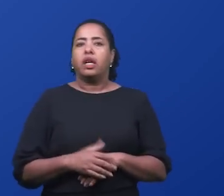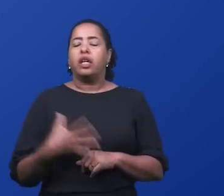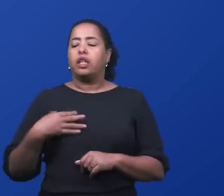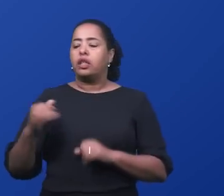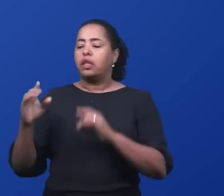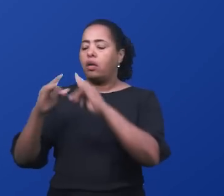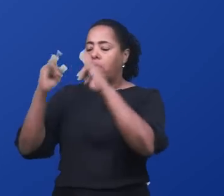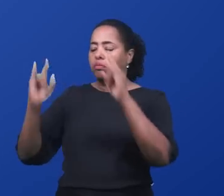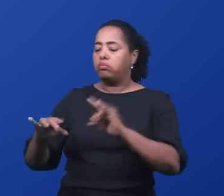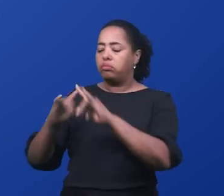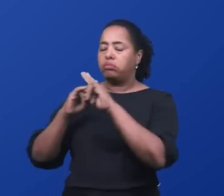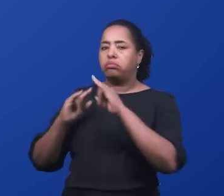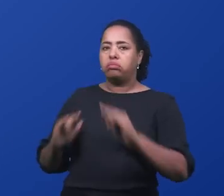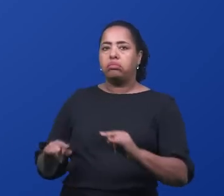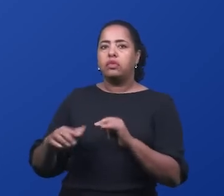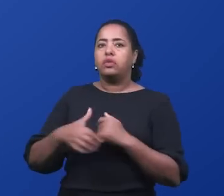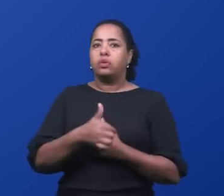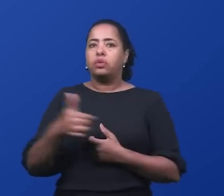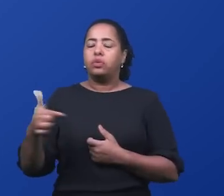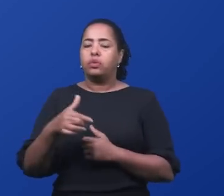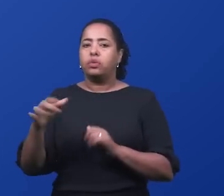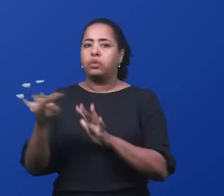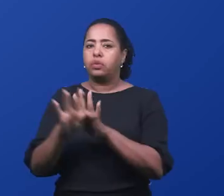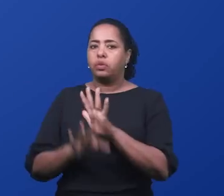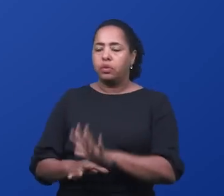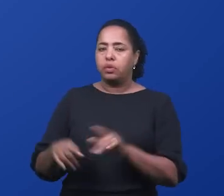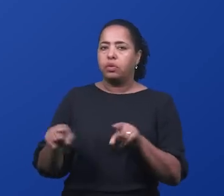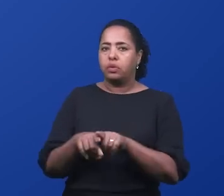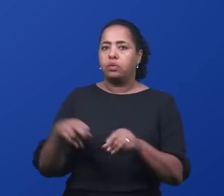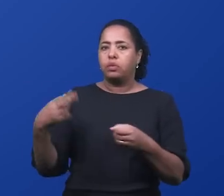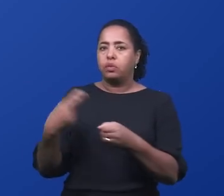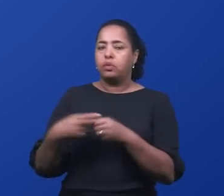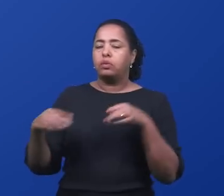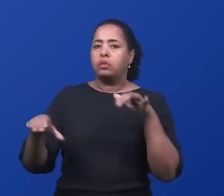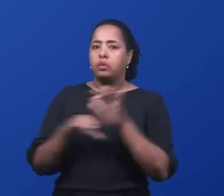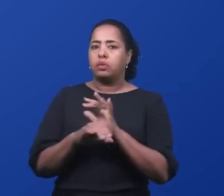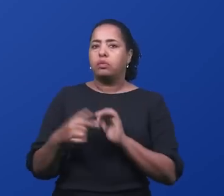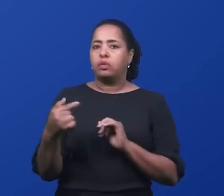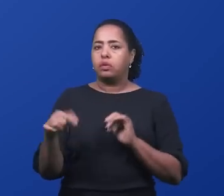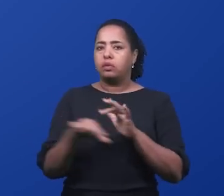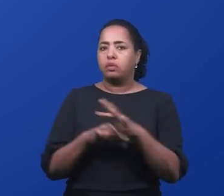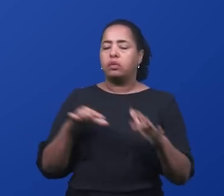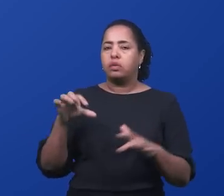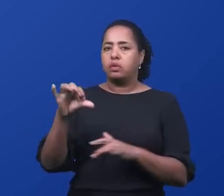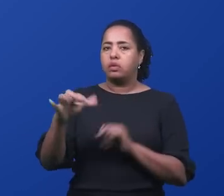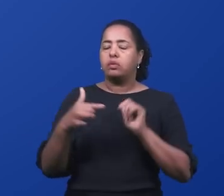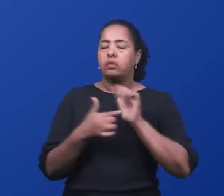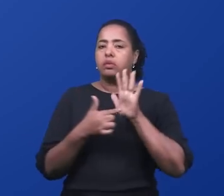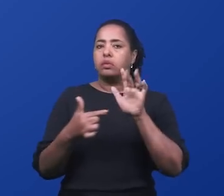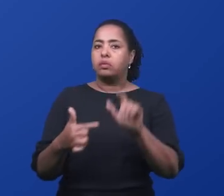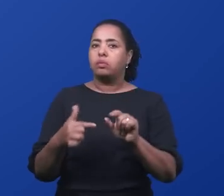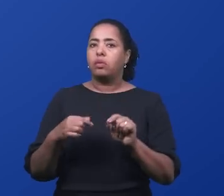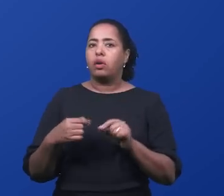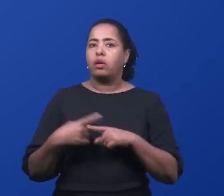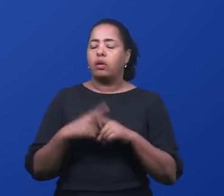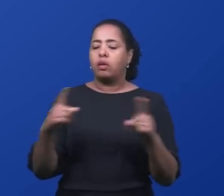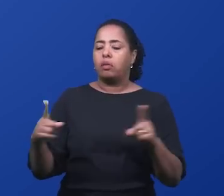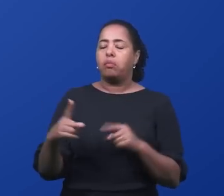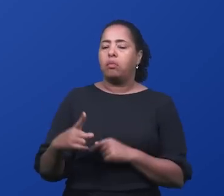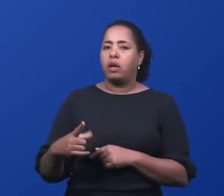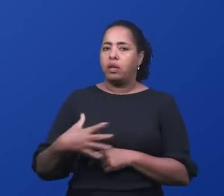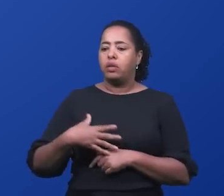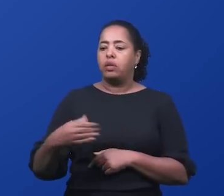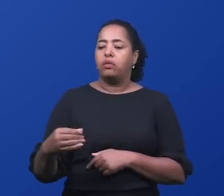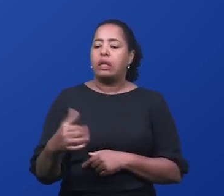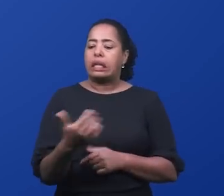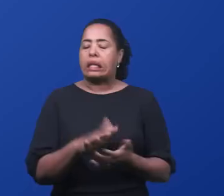na tenda da congregação." O segundo texto se encontra também em Números, capítulo 7, versículo 9, que diz: "Mas aos filhos de